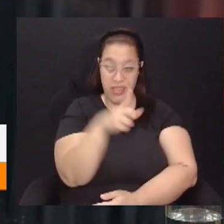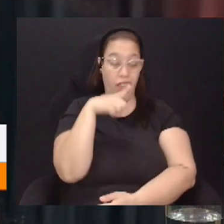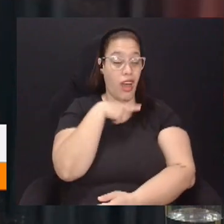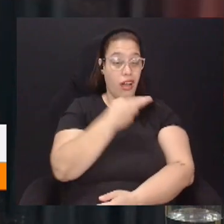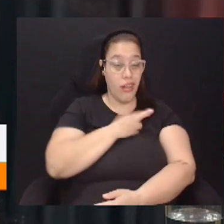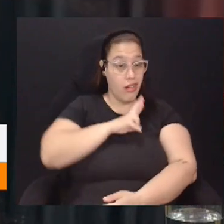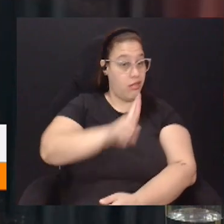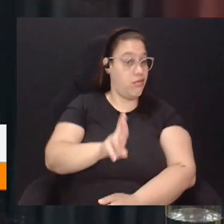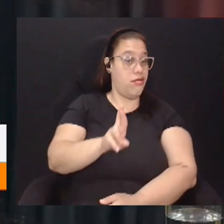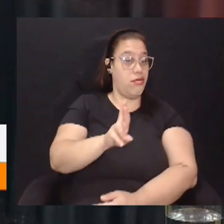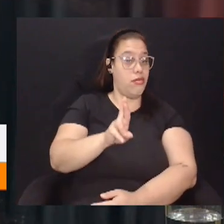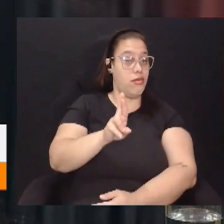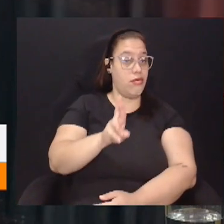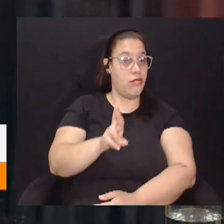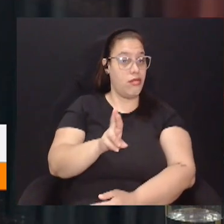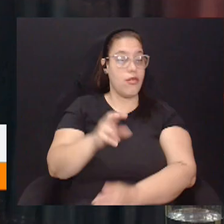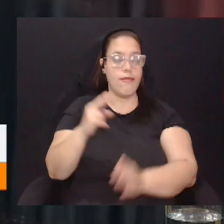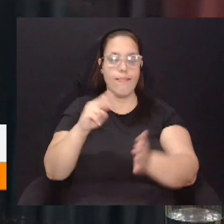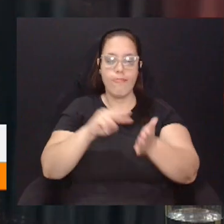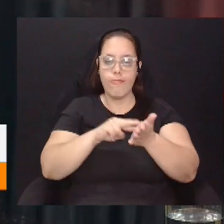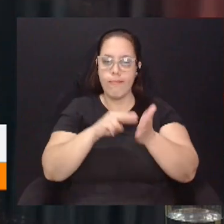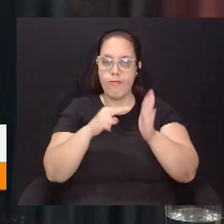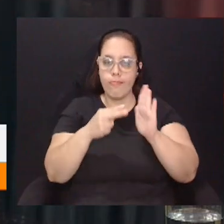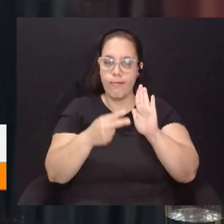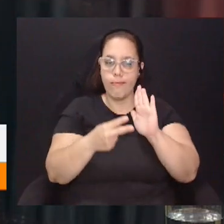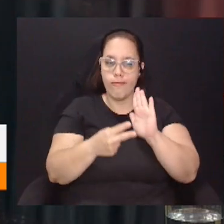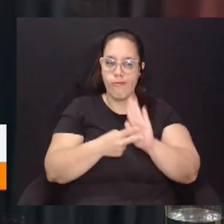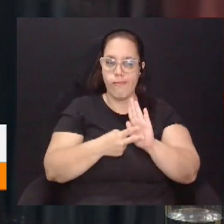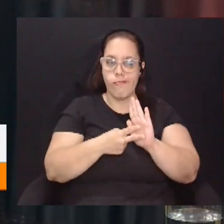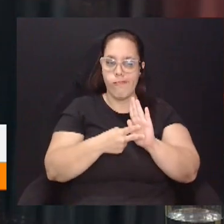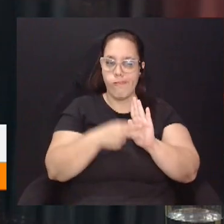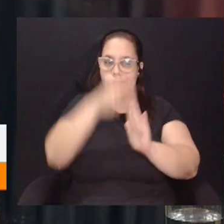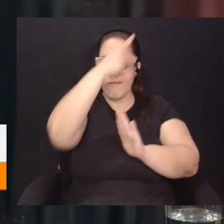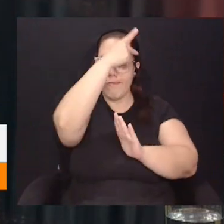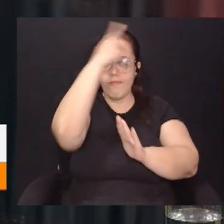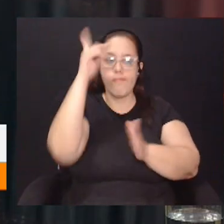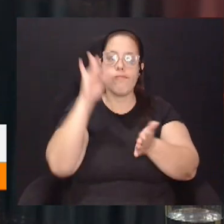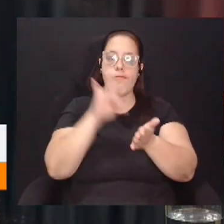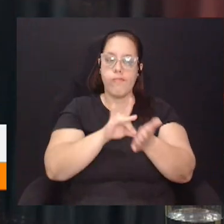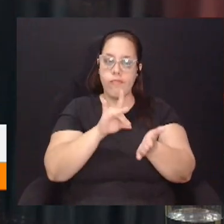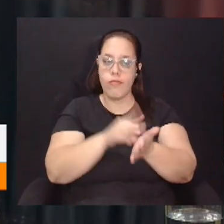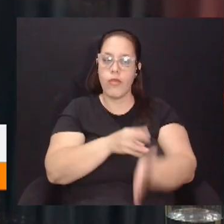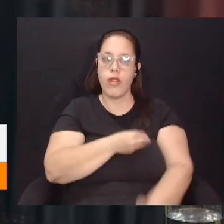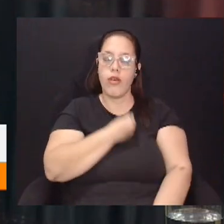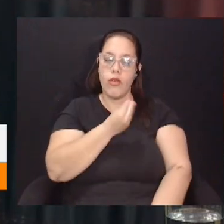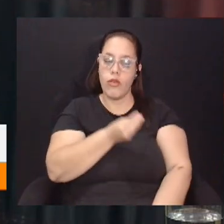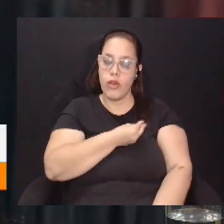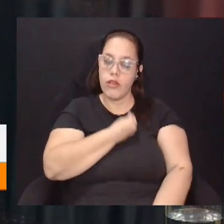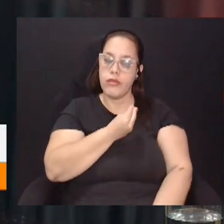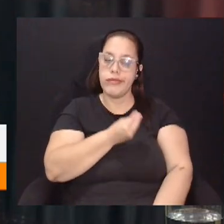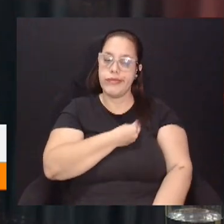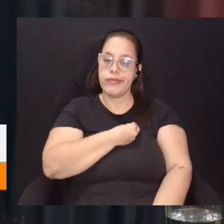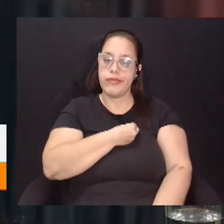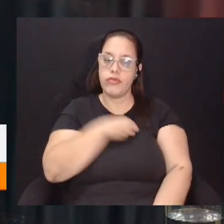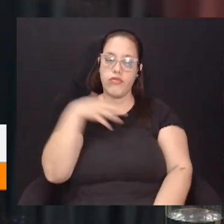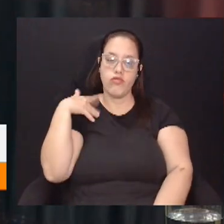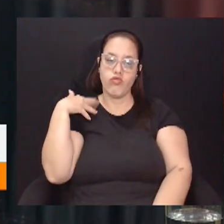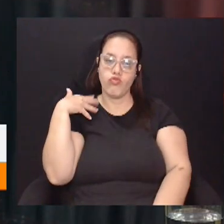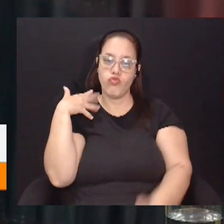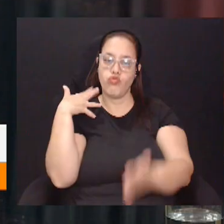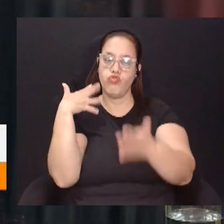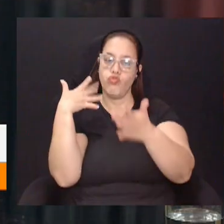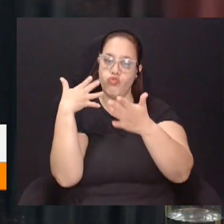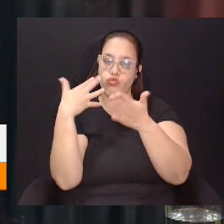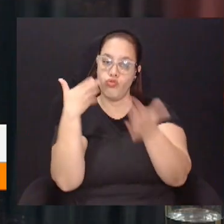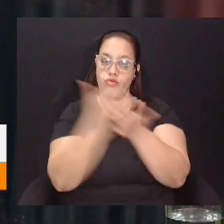dar sentido para que as pessoas de fato vivam as suas vidas carregadas de significados. E é isso